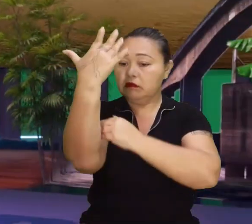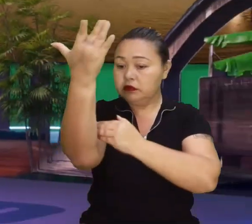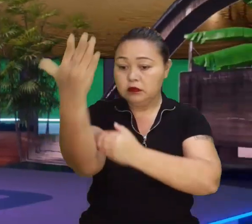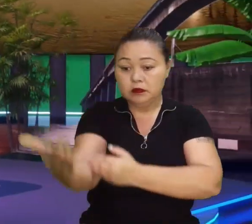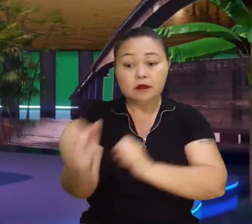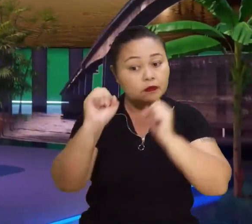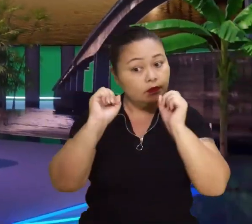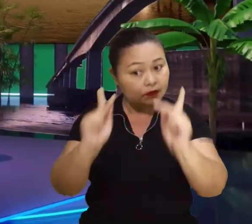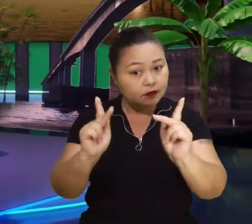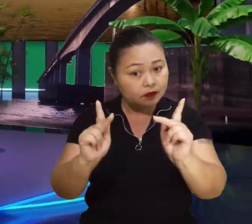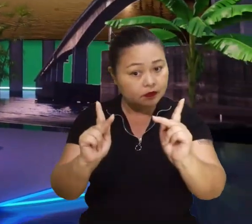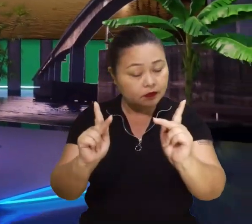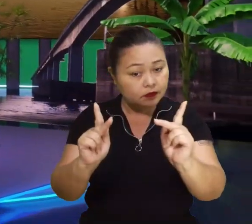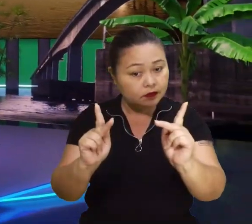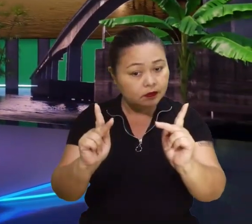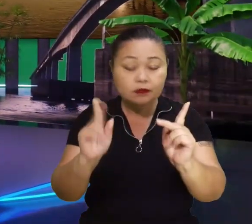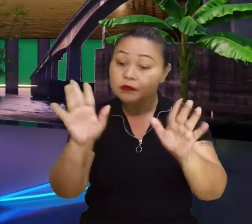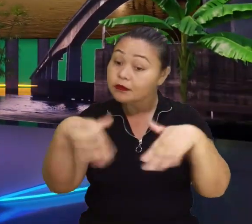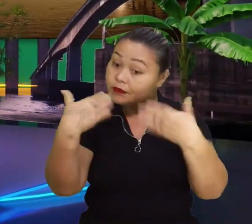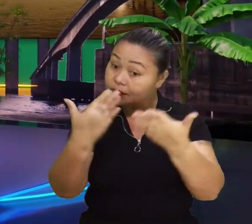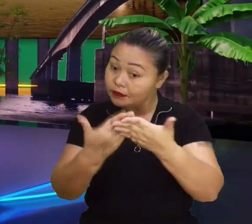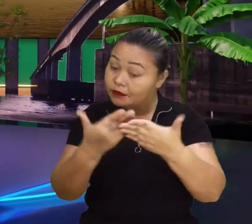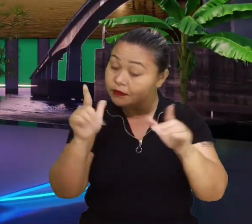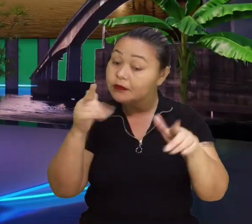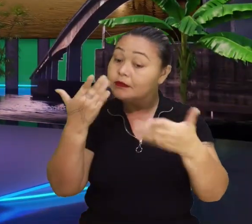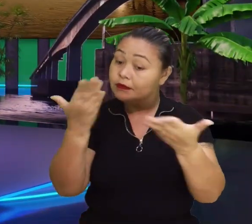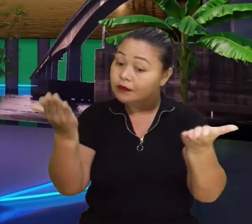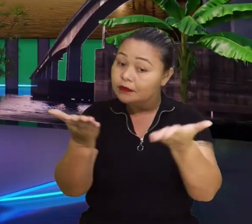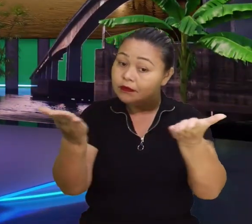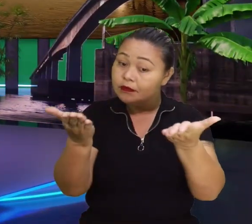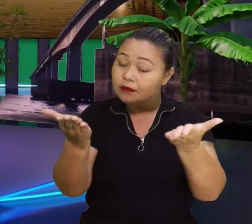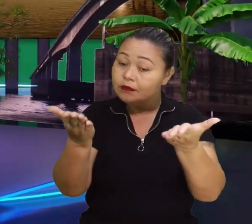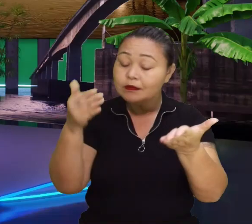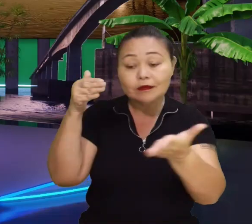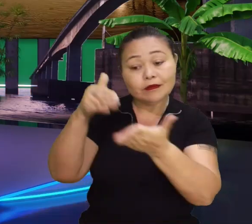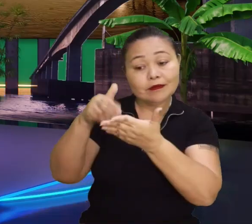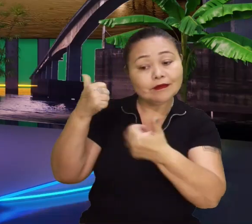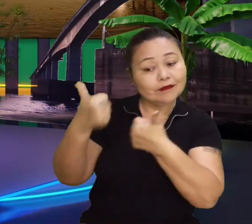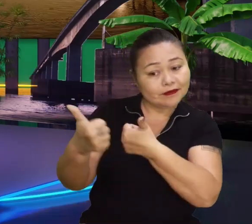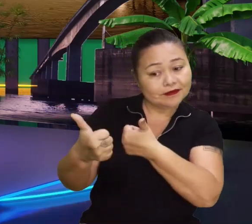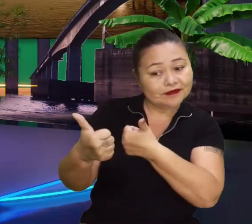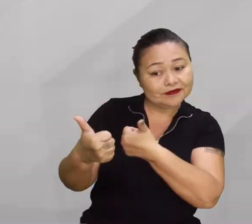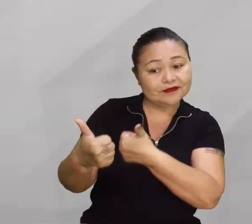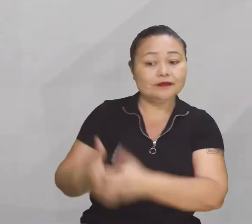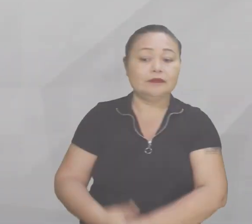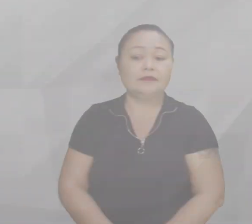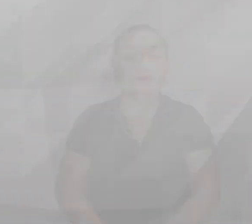Ok? Essa foi a nossa teleaula de hoje. Até a próxima. Valeu!